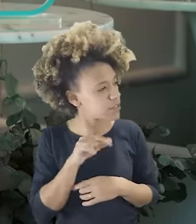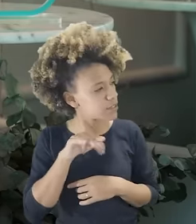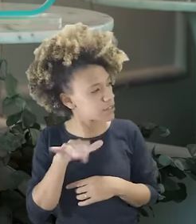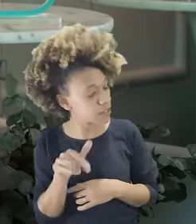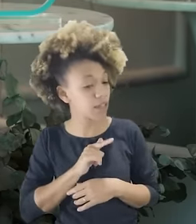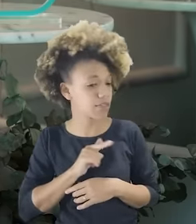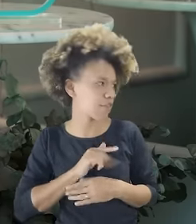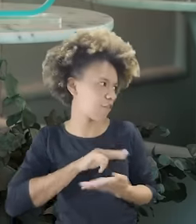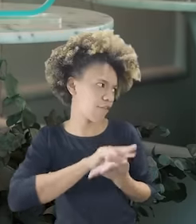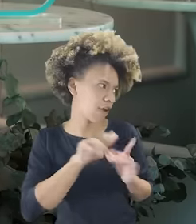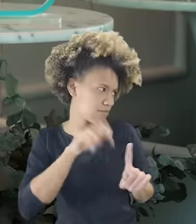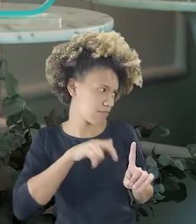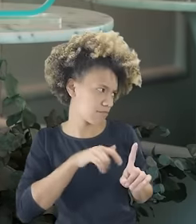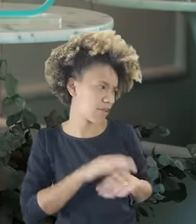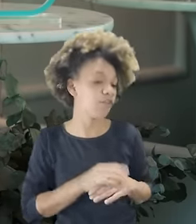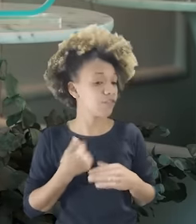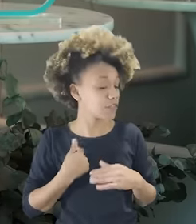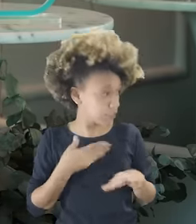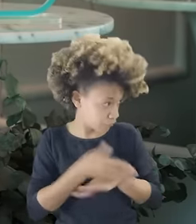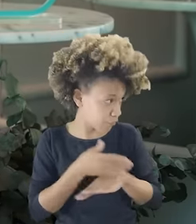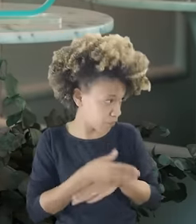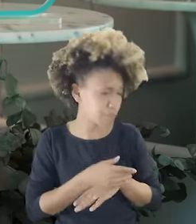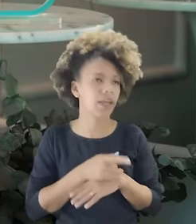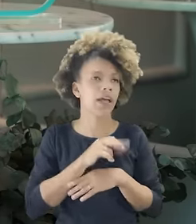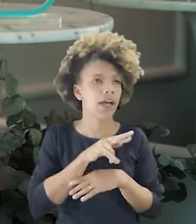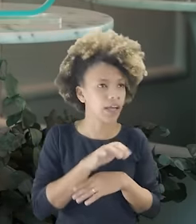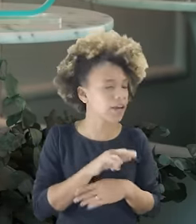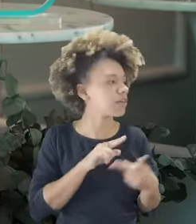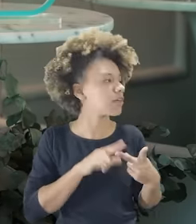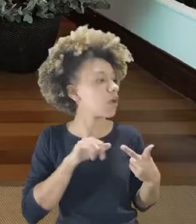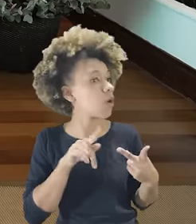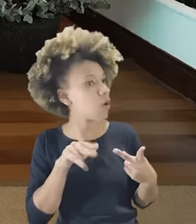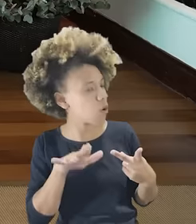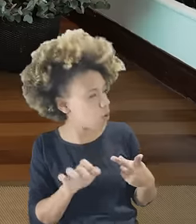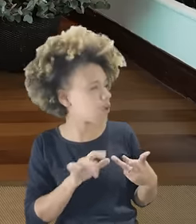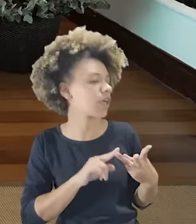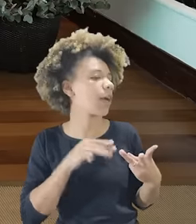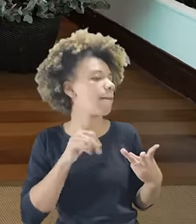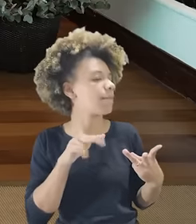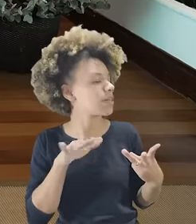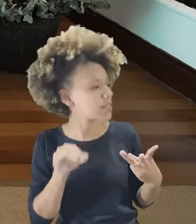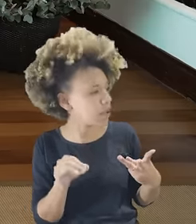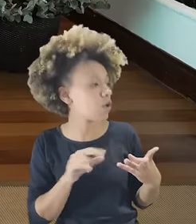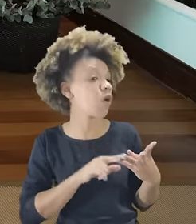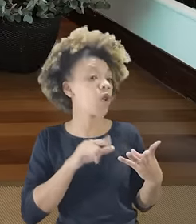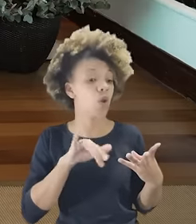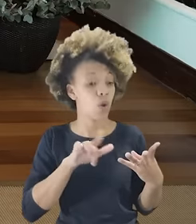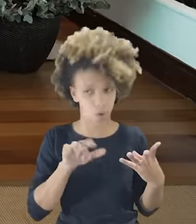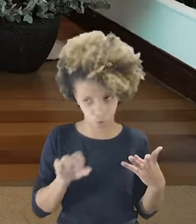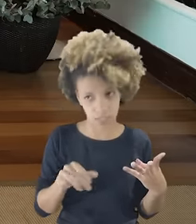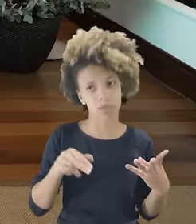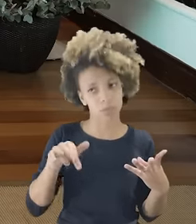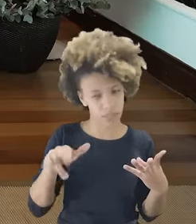trouxe muito personagem você deve ter bebido um pouco dessa fonte e Foi a Grace é o Lu que entrou Depois tinha o Marcelo médicius